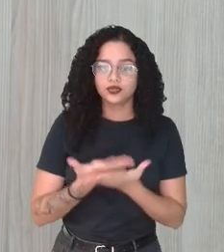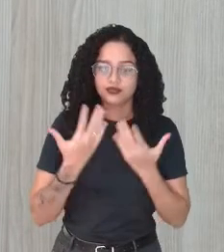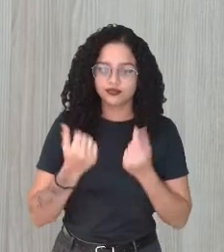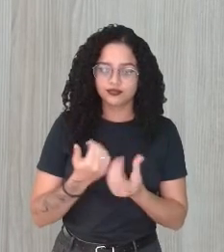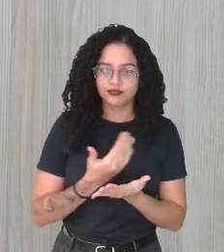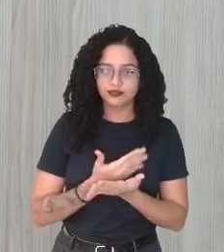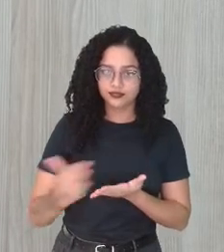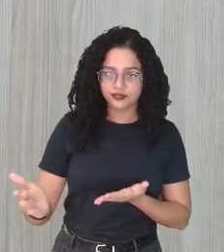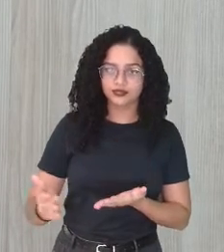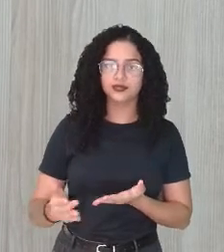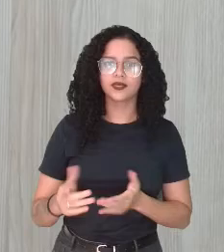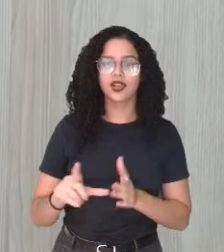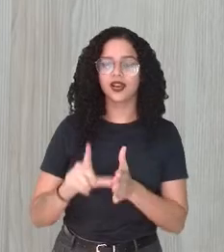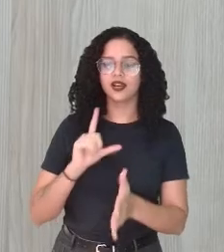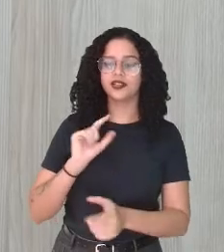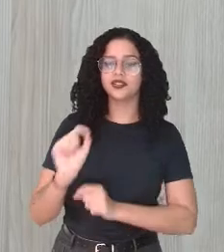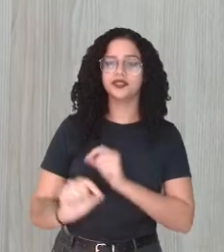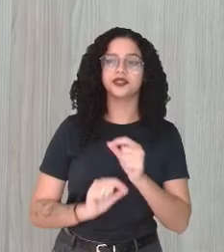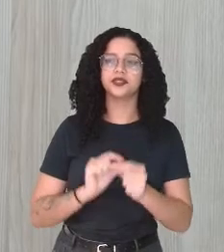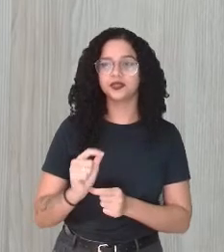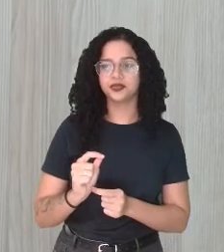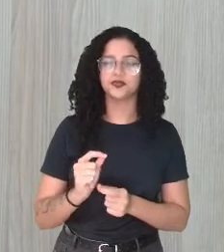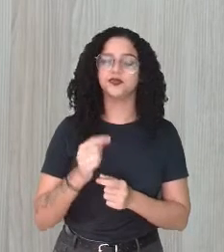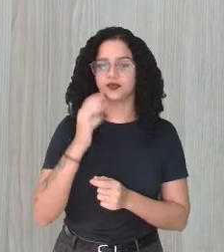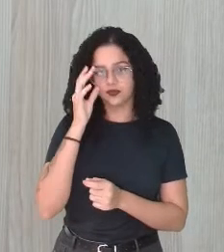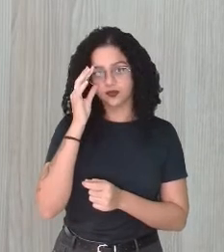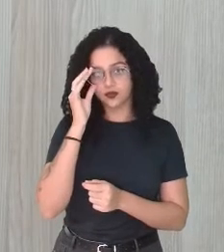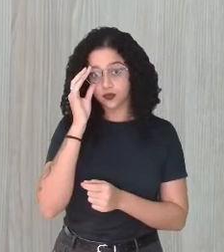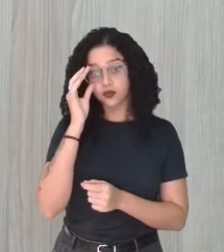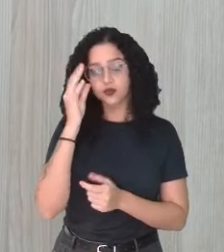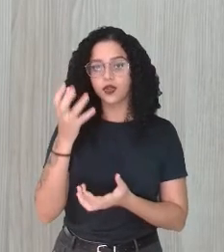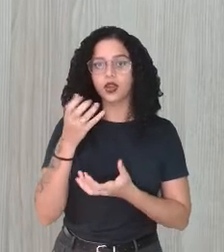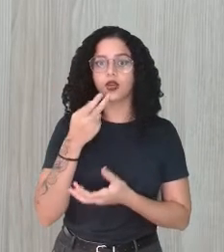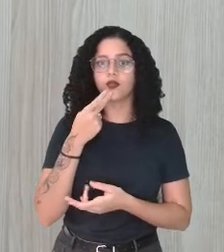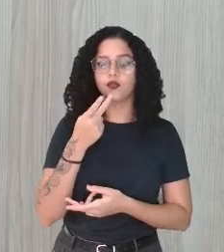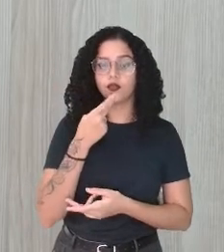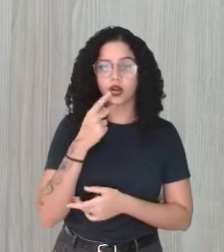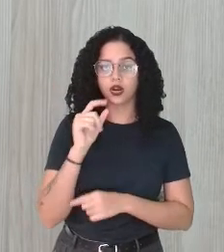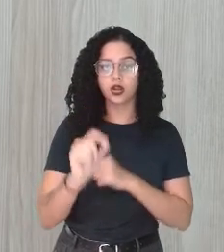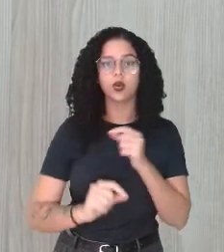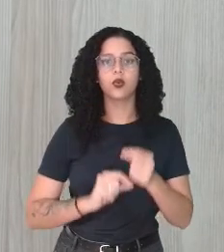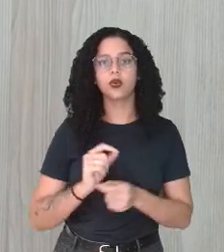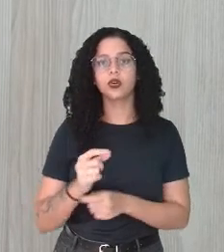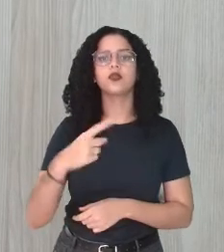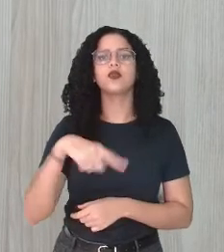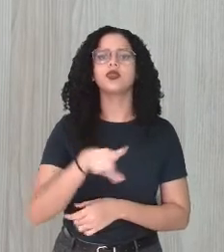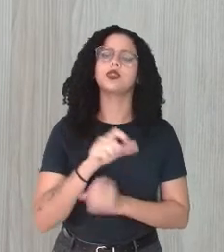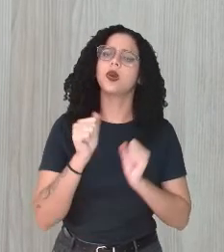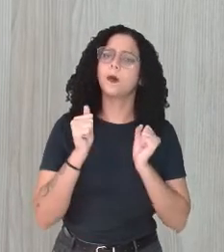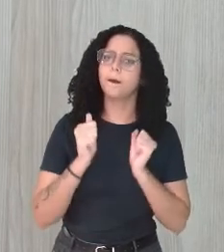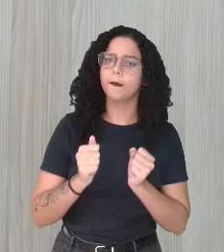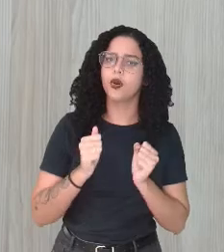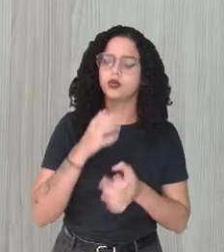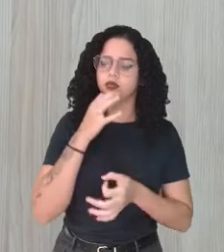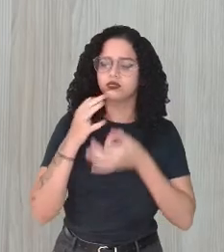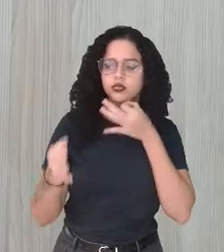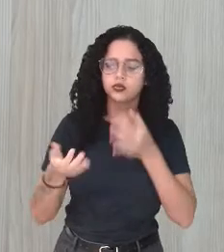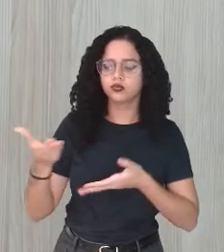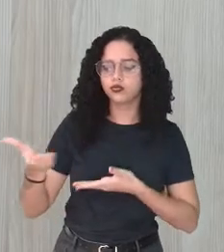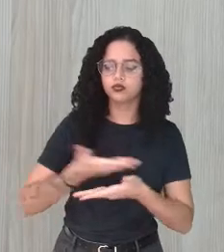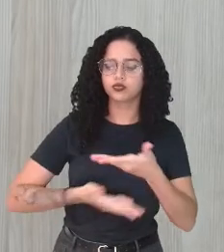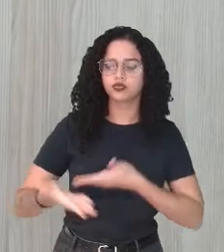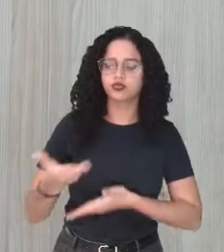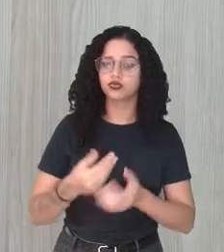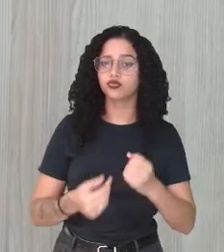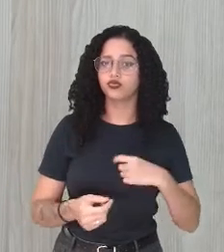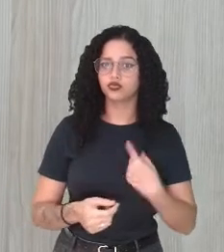E antes, professora Carol, eu quero dizer, né, que vocês podem interagir com a gente, né?